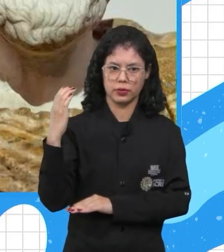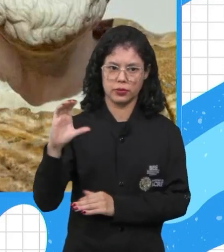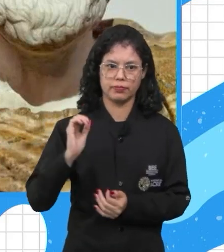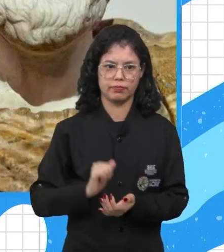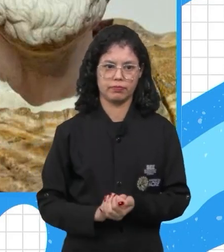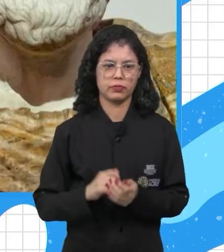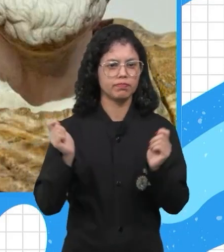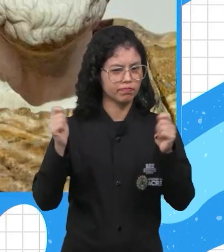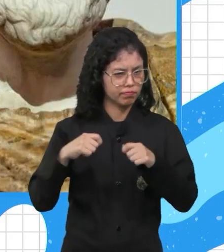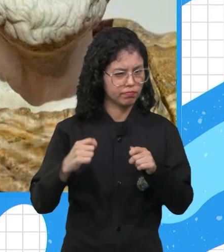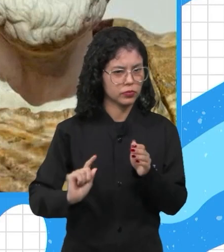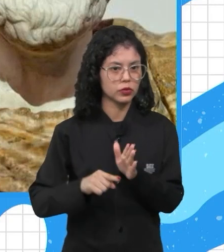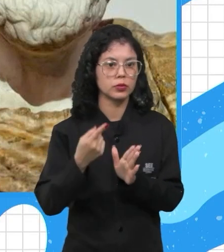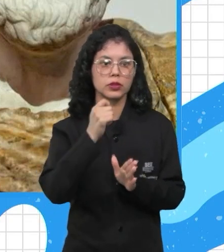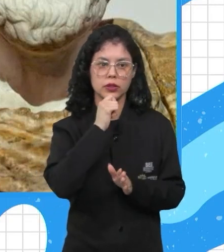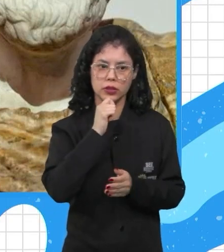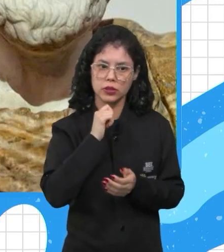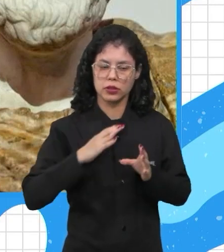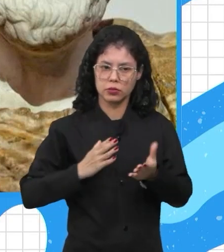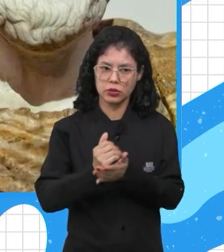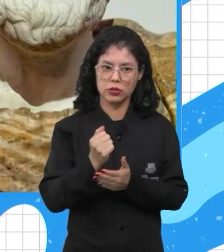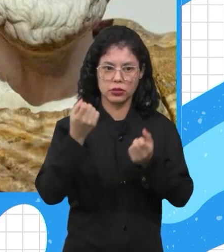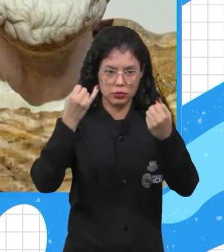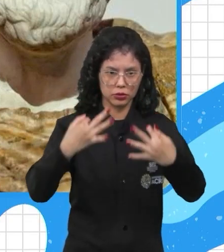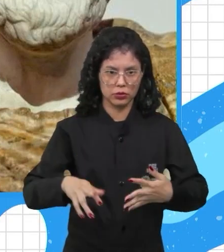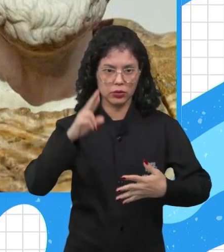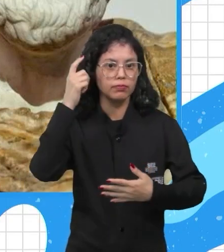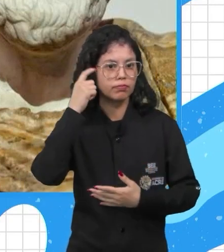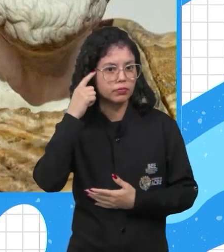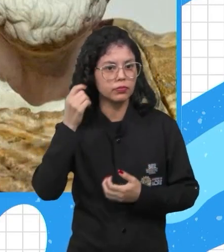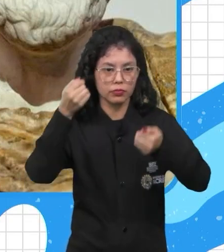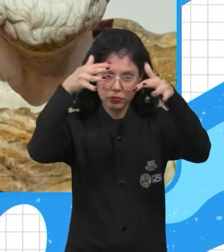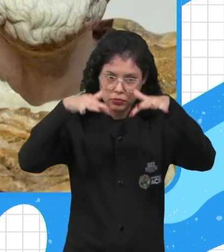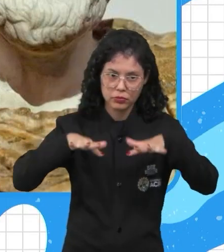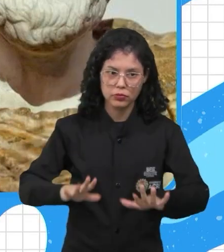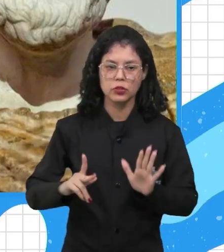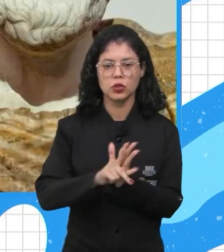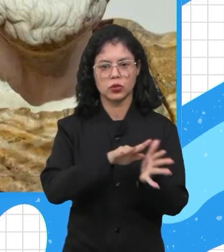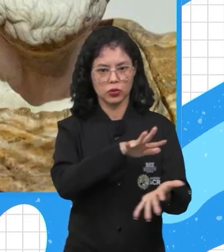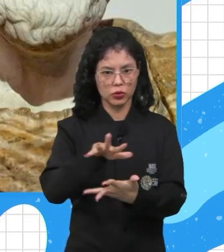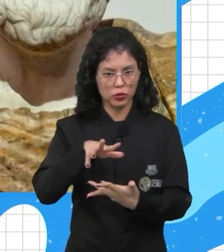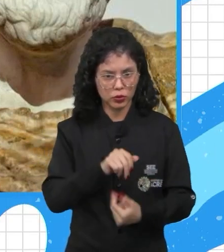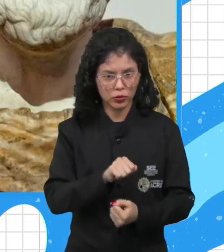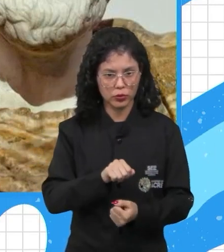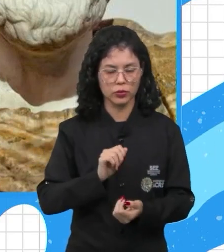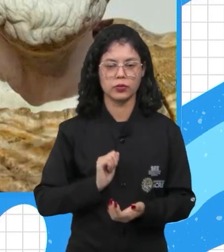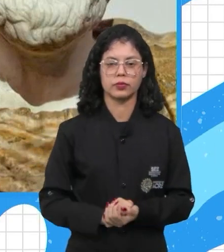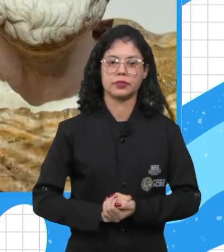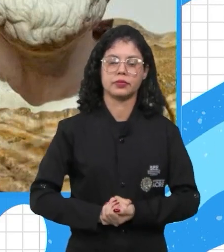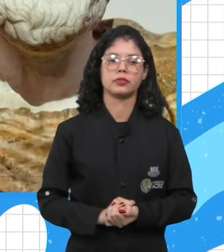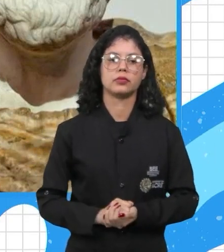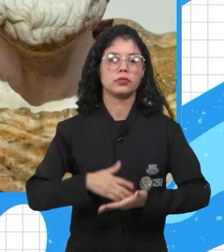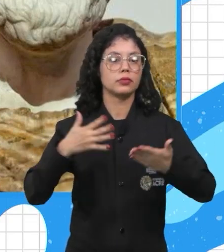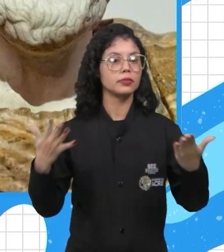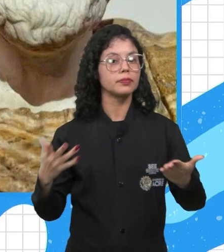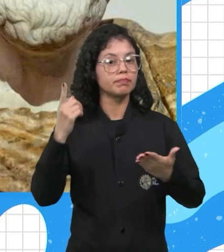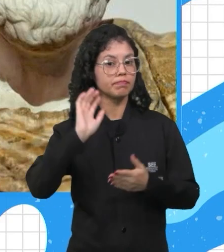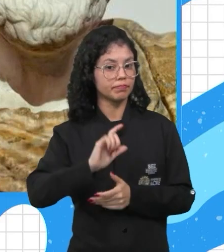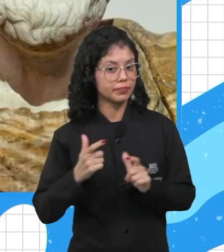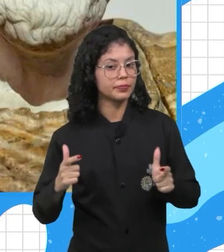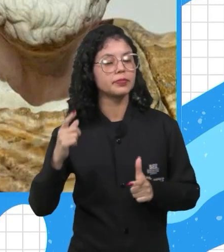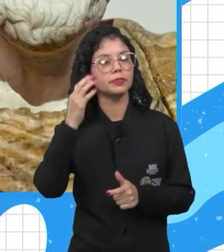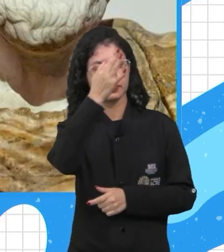ciência, pois foram os primeiros a buscarem explicações racionais e naturais para fenômenos ali que ocorrem no mundo. Então, como os